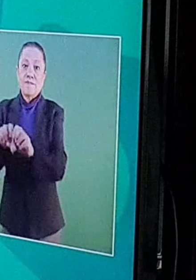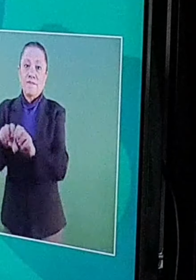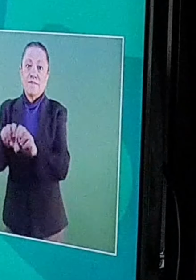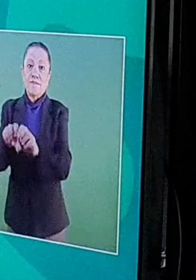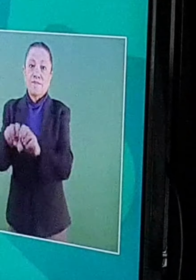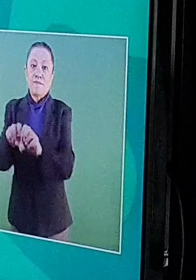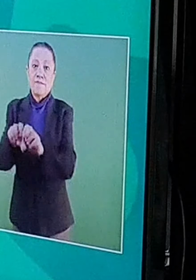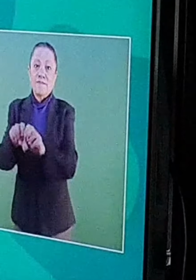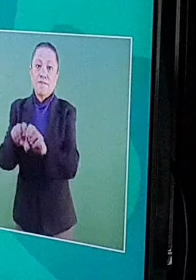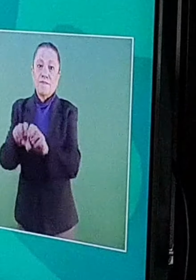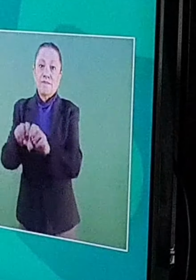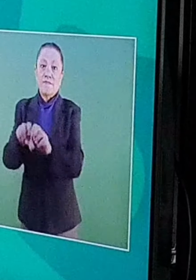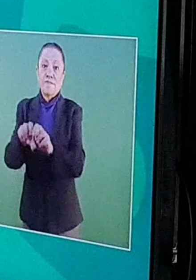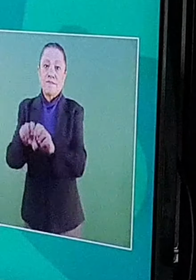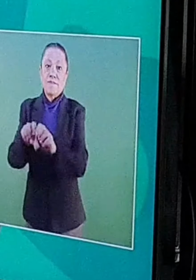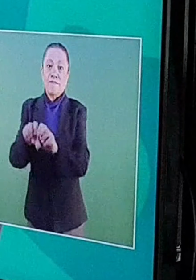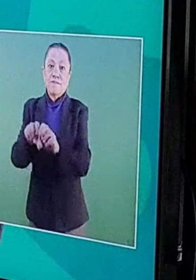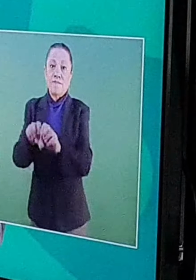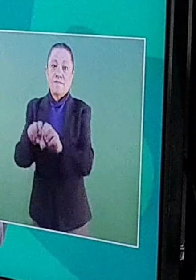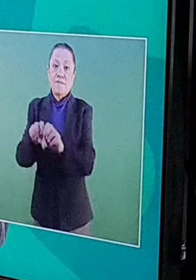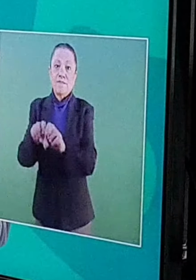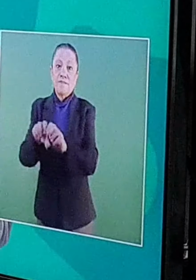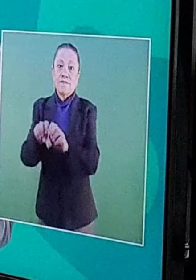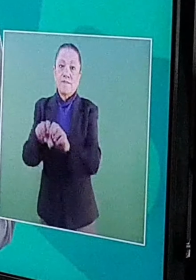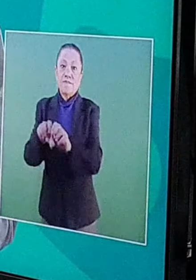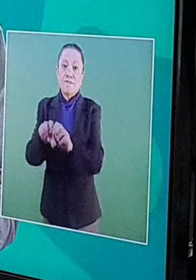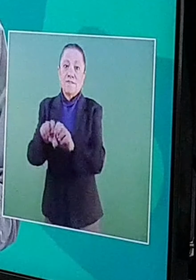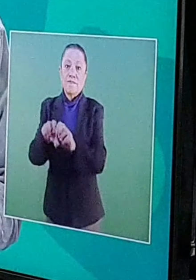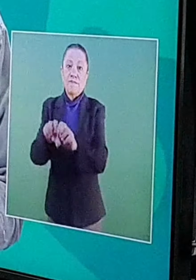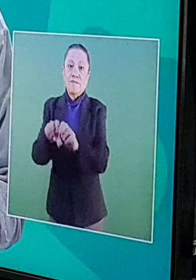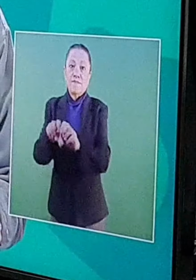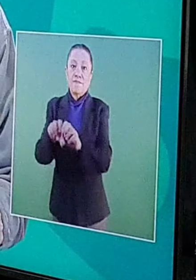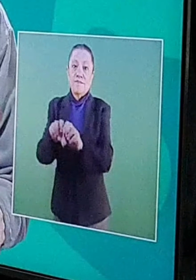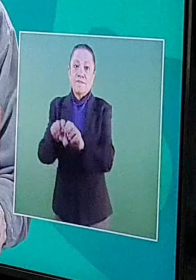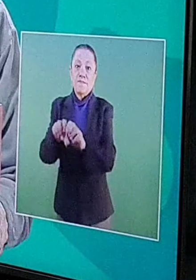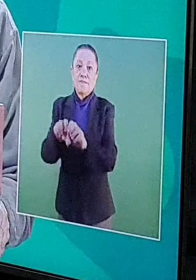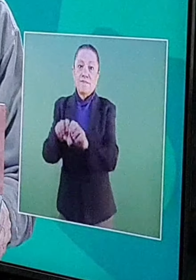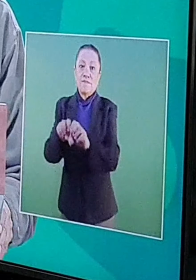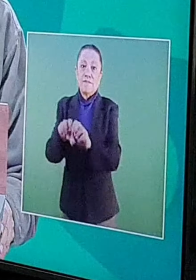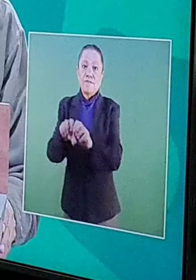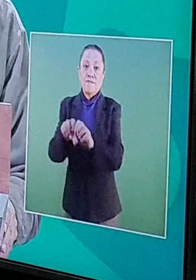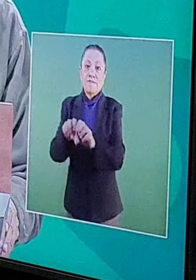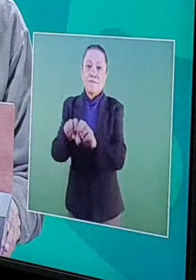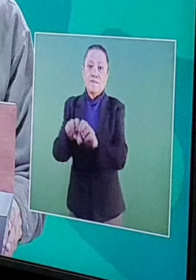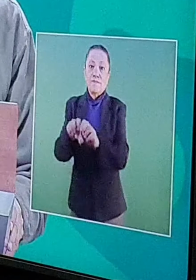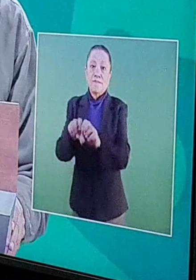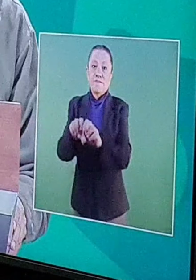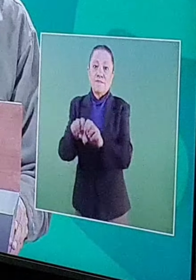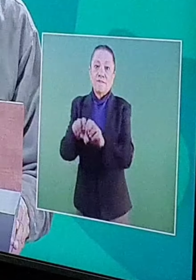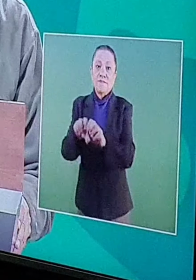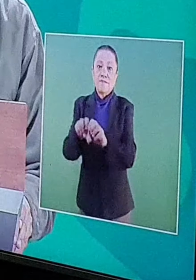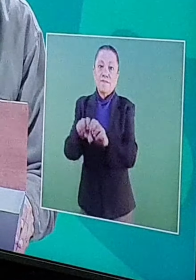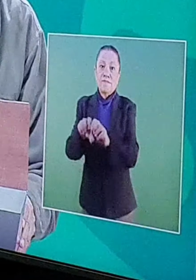energético, mas sim ceder espaço à CFE, que é a Comissão Federal de